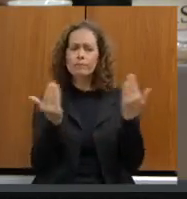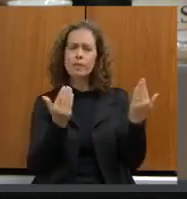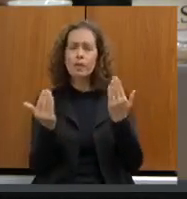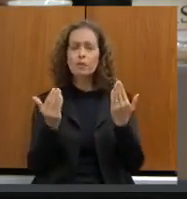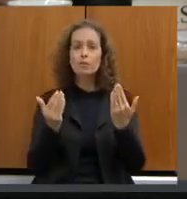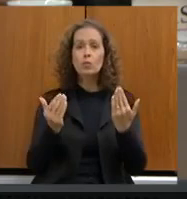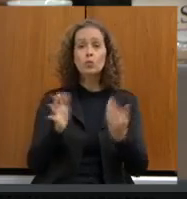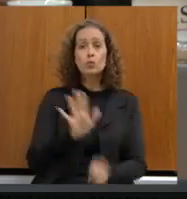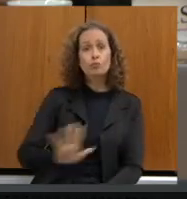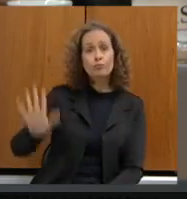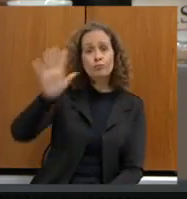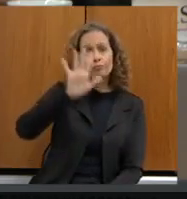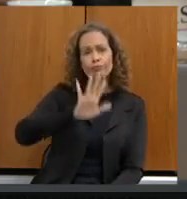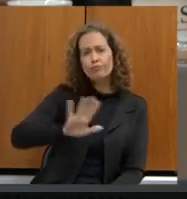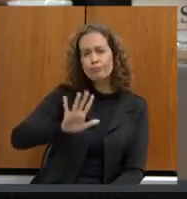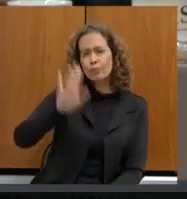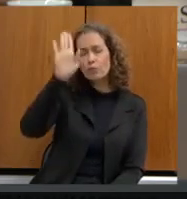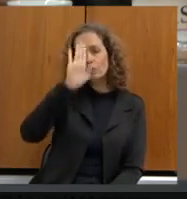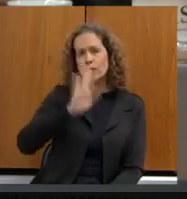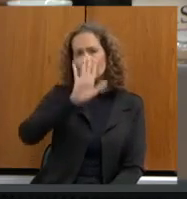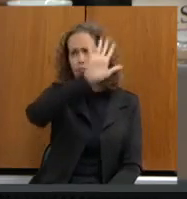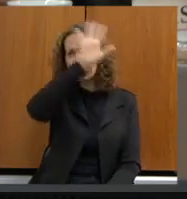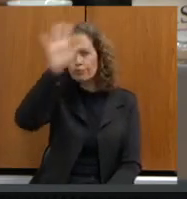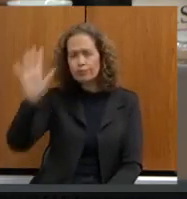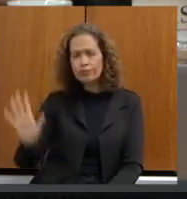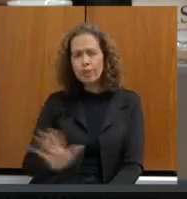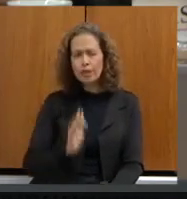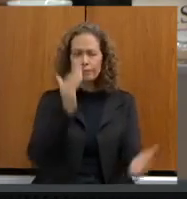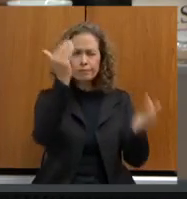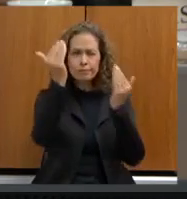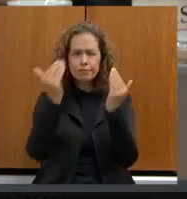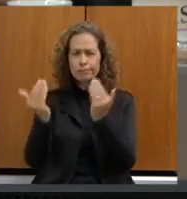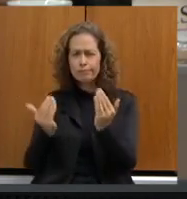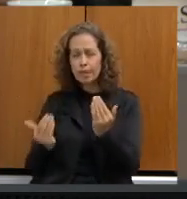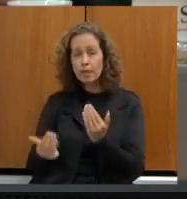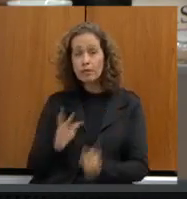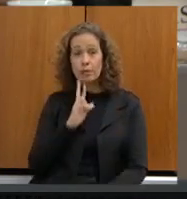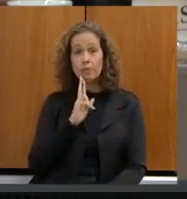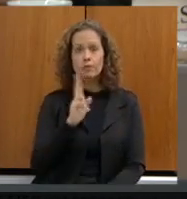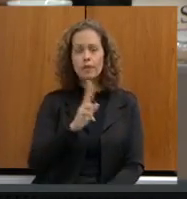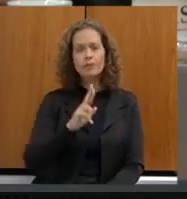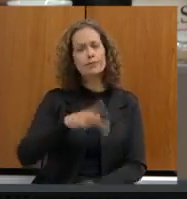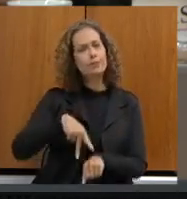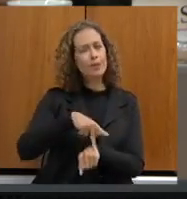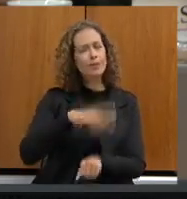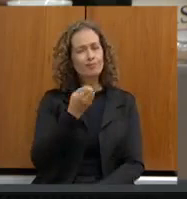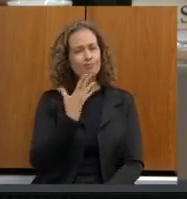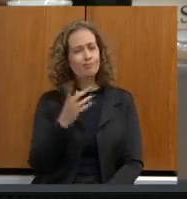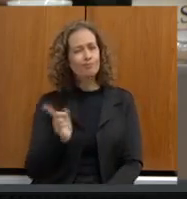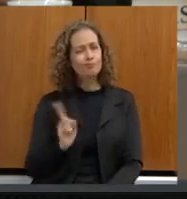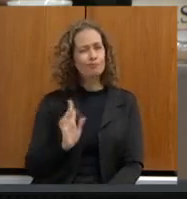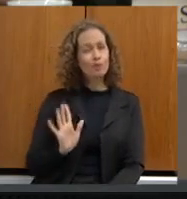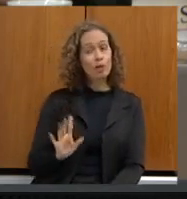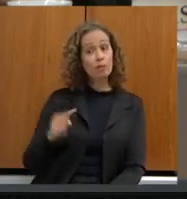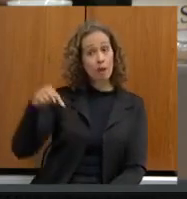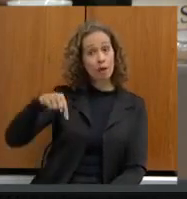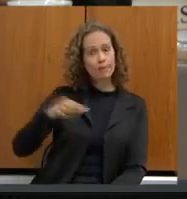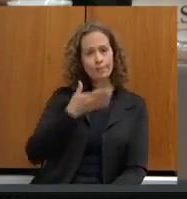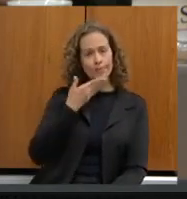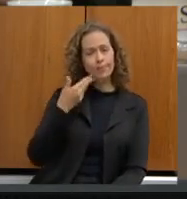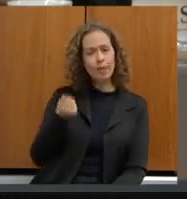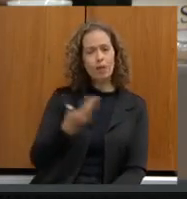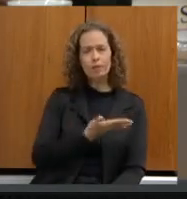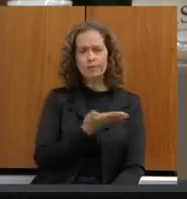do país infelizmente é o resultado do país não está tão bom quanto o nosso aqui para o seu ter